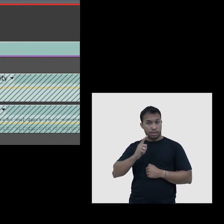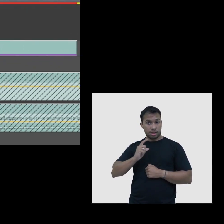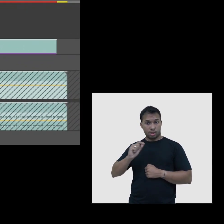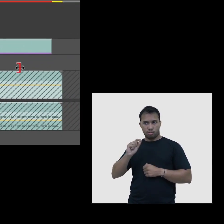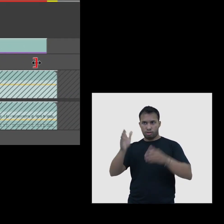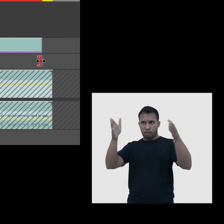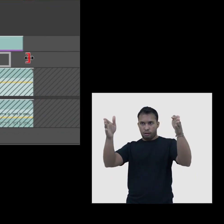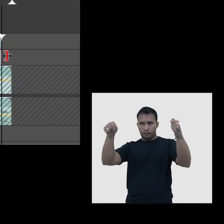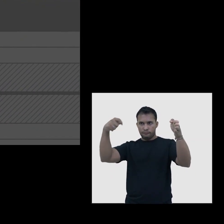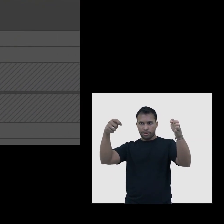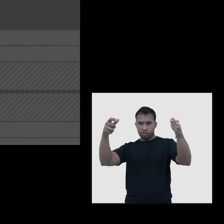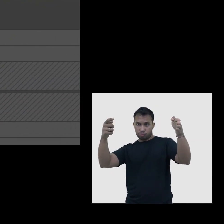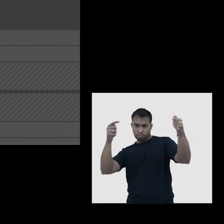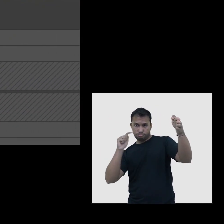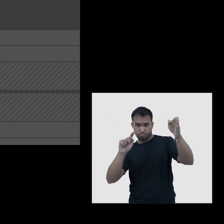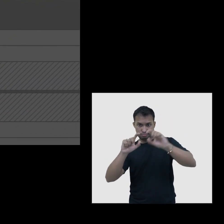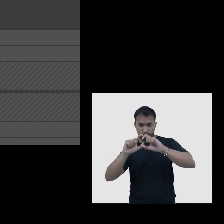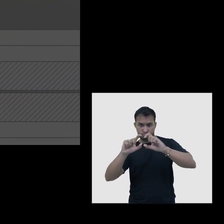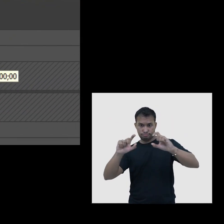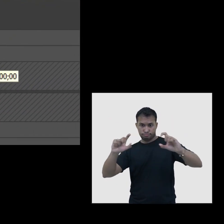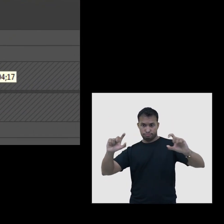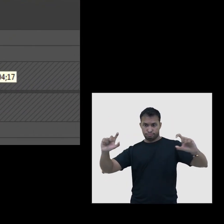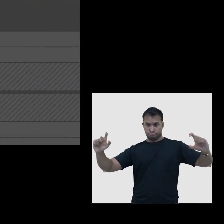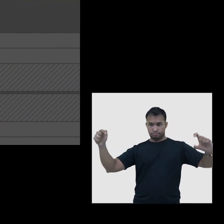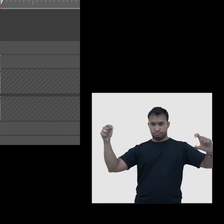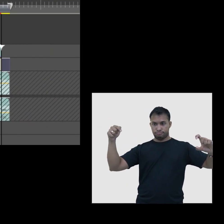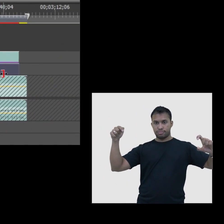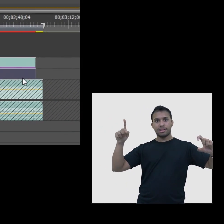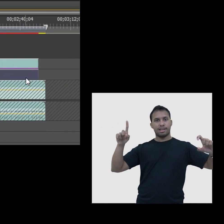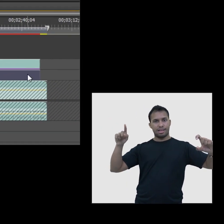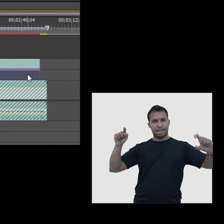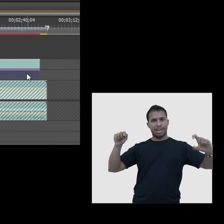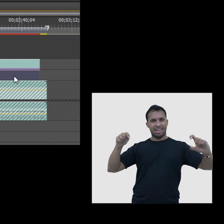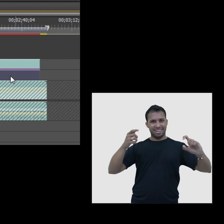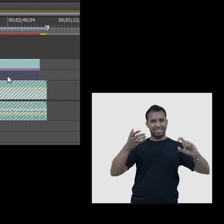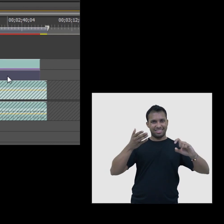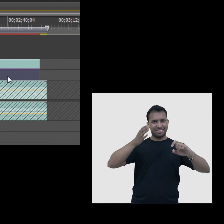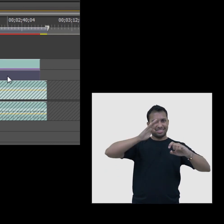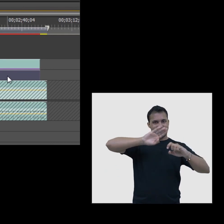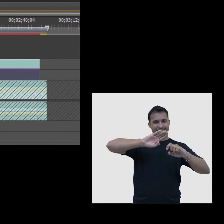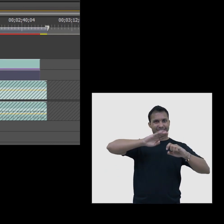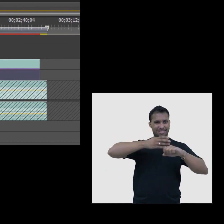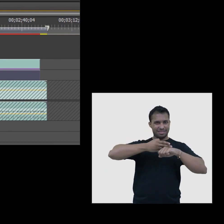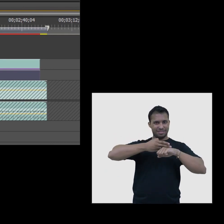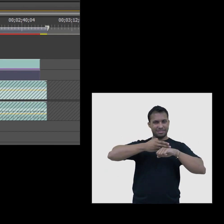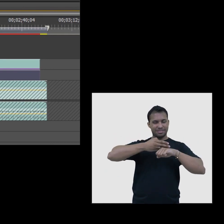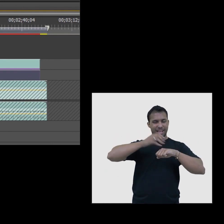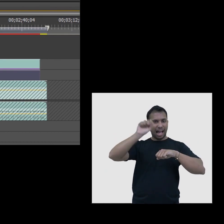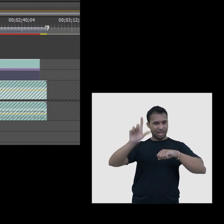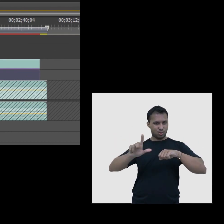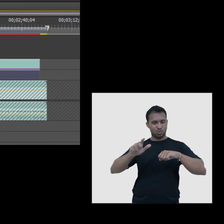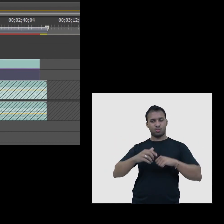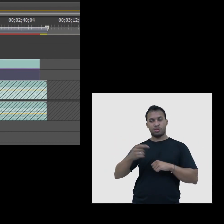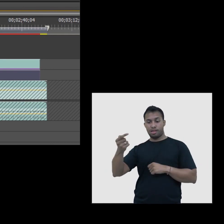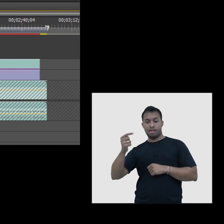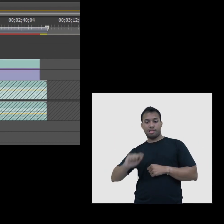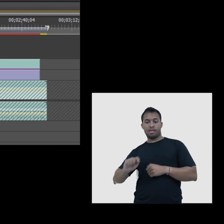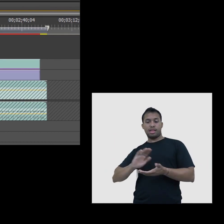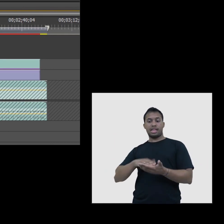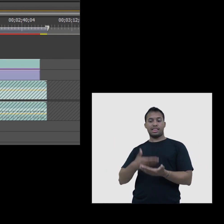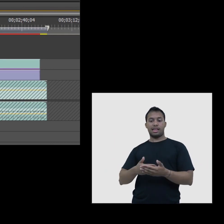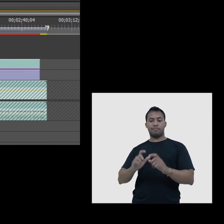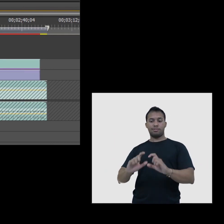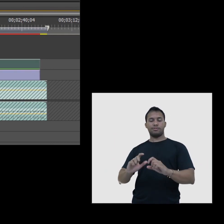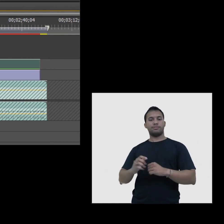O que a gente tem aqui agora? A gente tem que essa segunda camada, ela está ocupando todo o intervalo de tempo que o